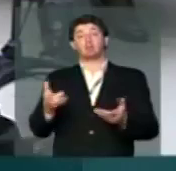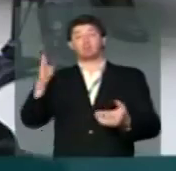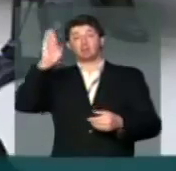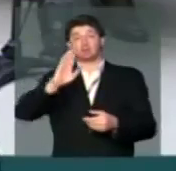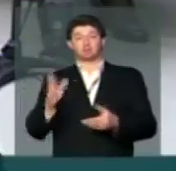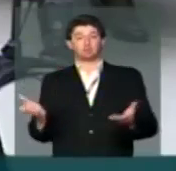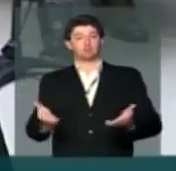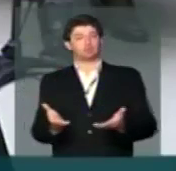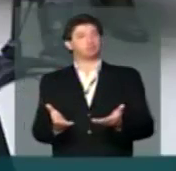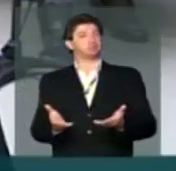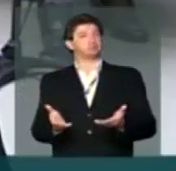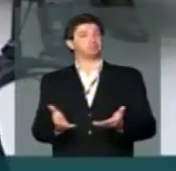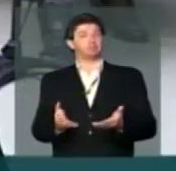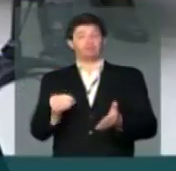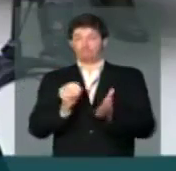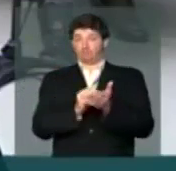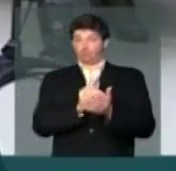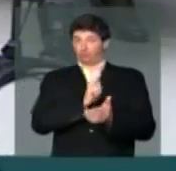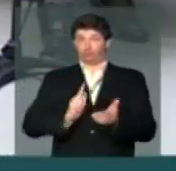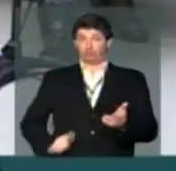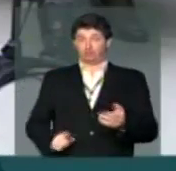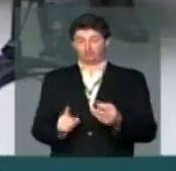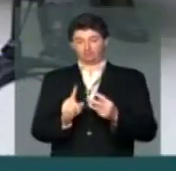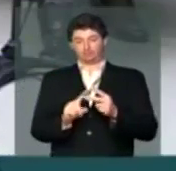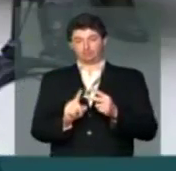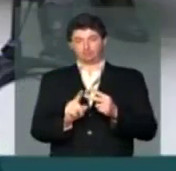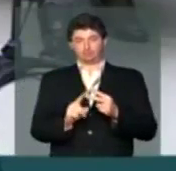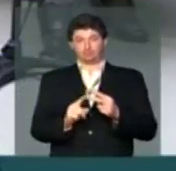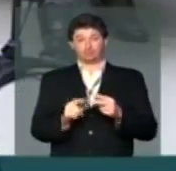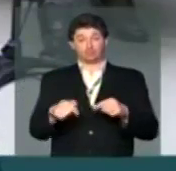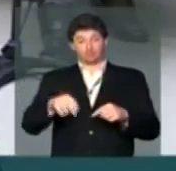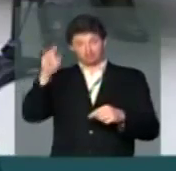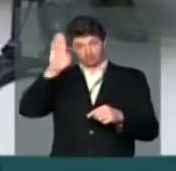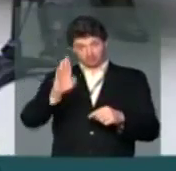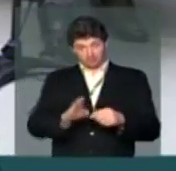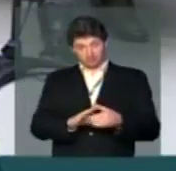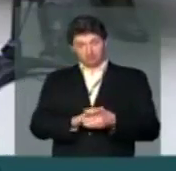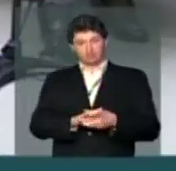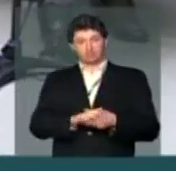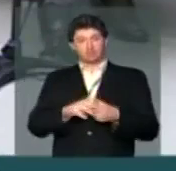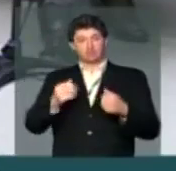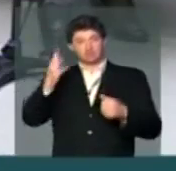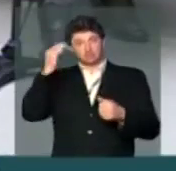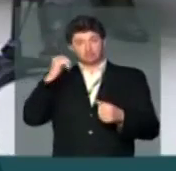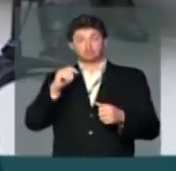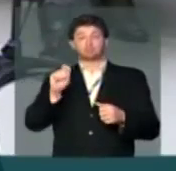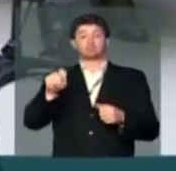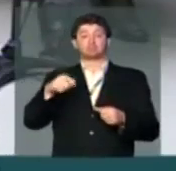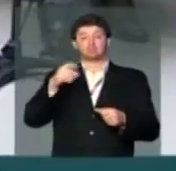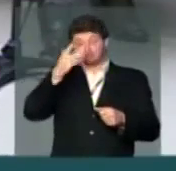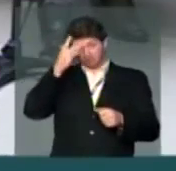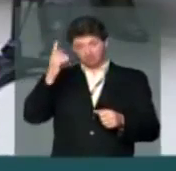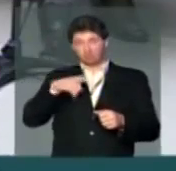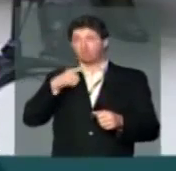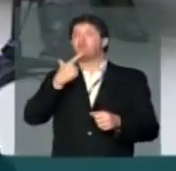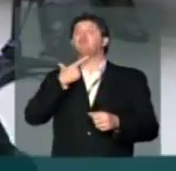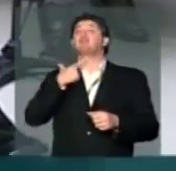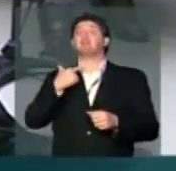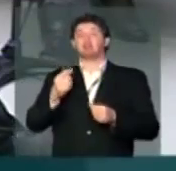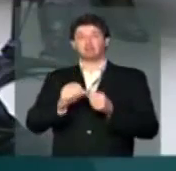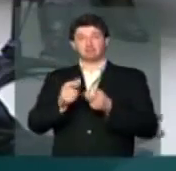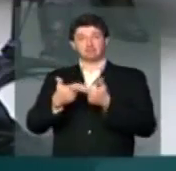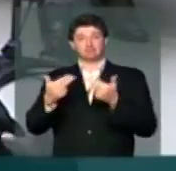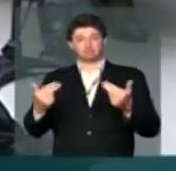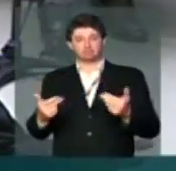nós estamos vivendo, na verdade, um desgoverno. E o alento do Brasil é saber que pessoas bem intencionadas, e